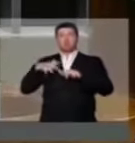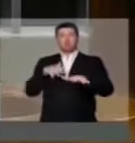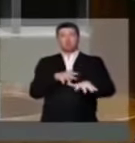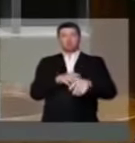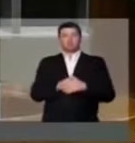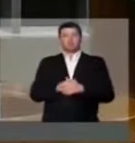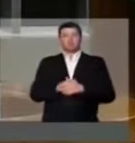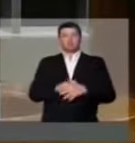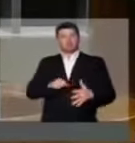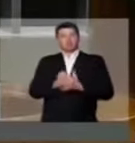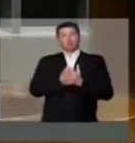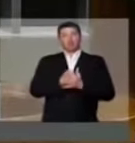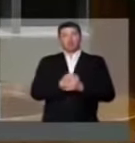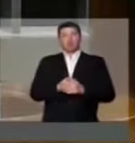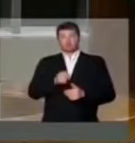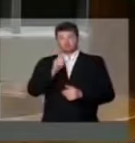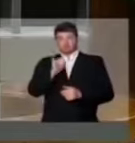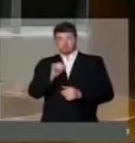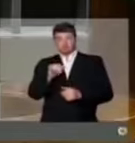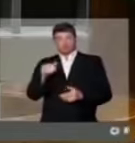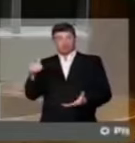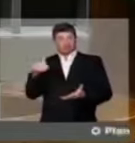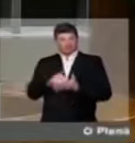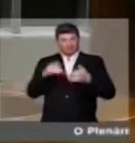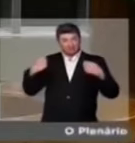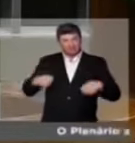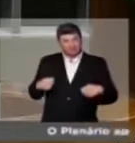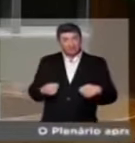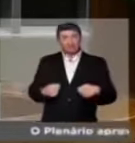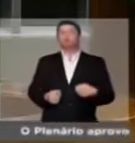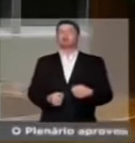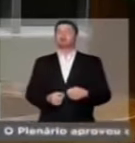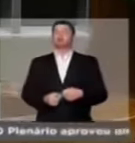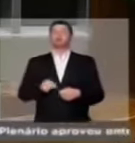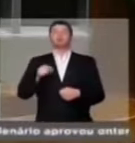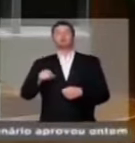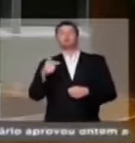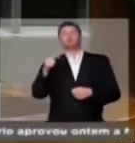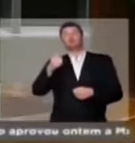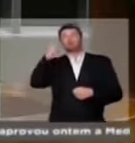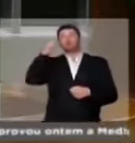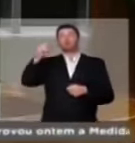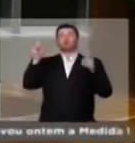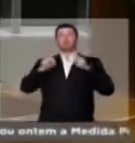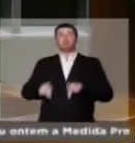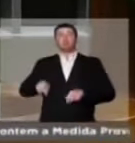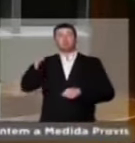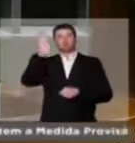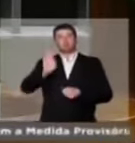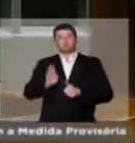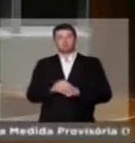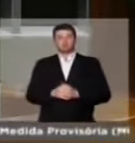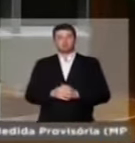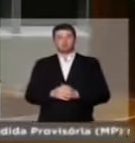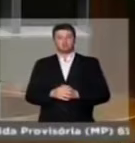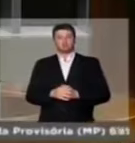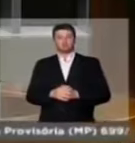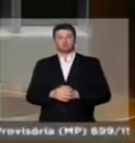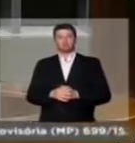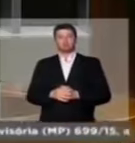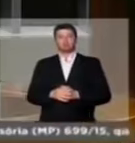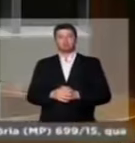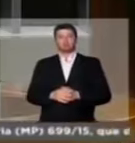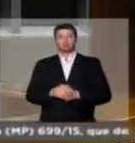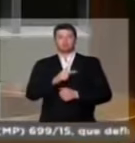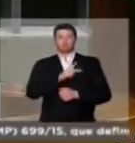e travamentos. Se forem até as últimas consequências, nisso não vai haver um dia de paz no Brasil. Senhor presidente, nós